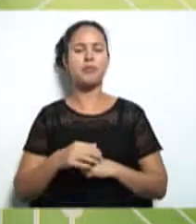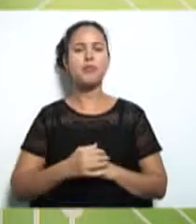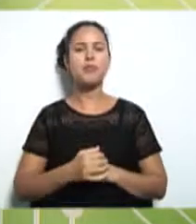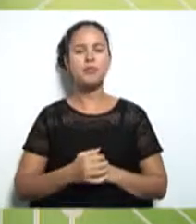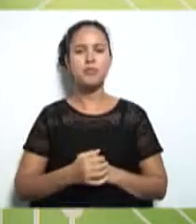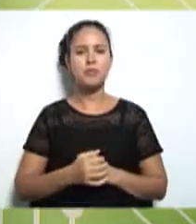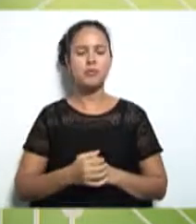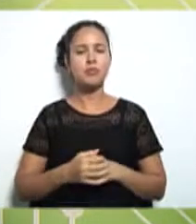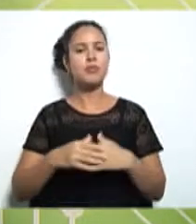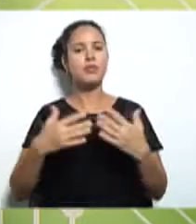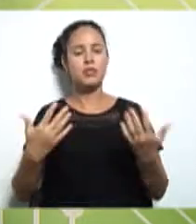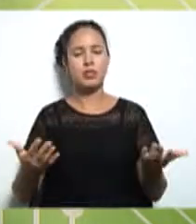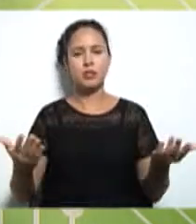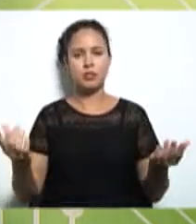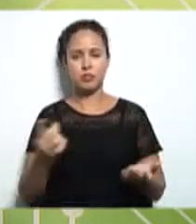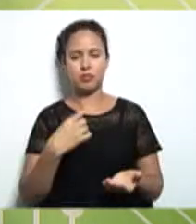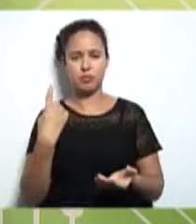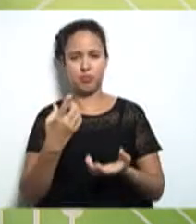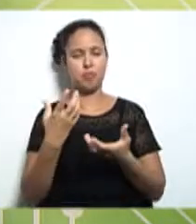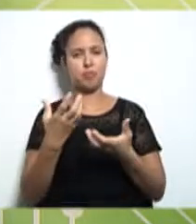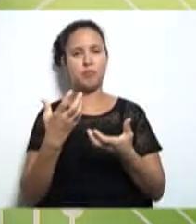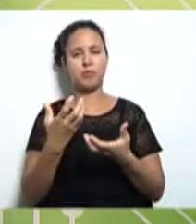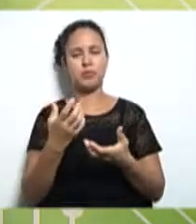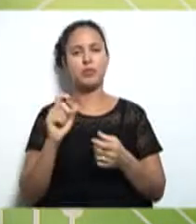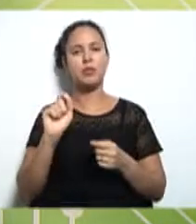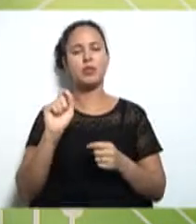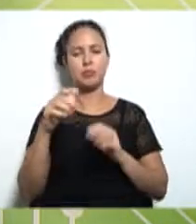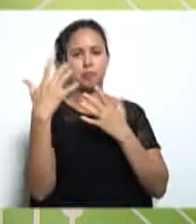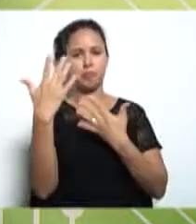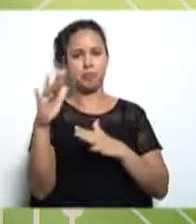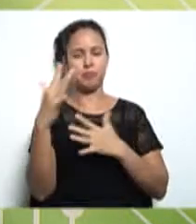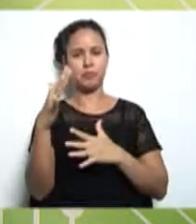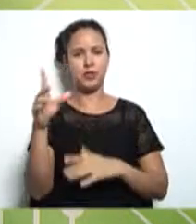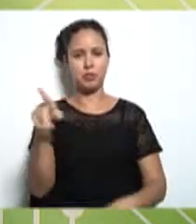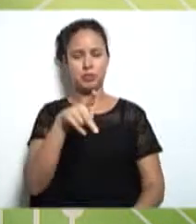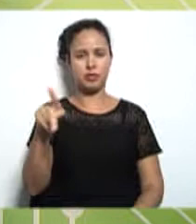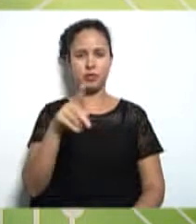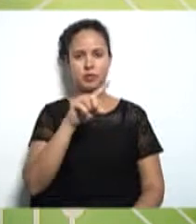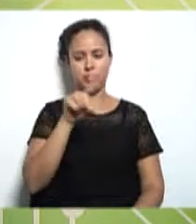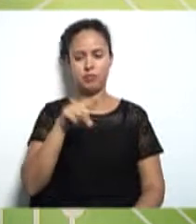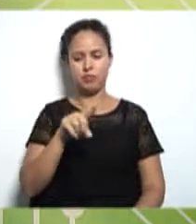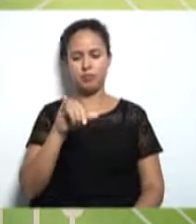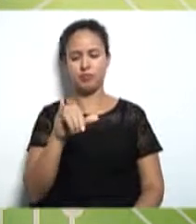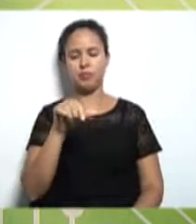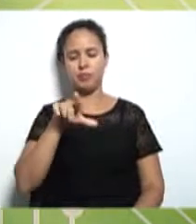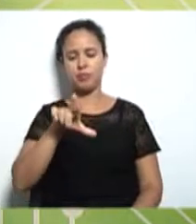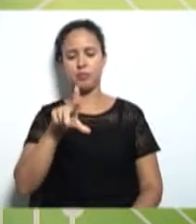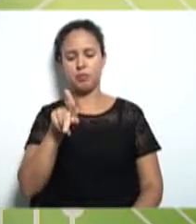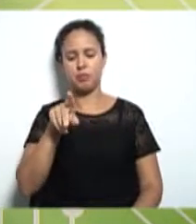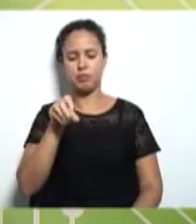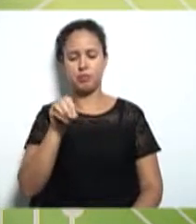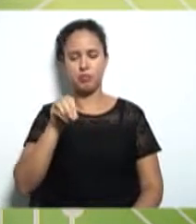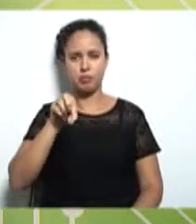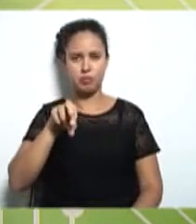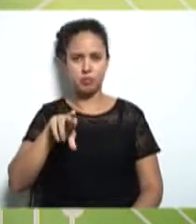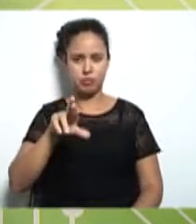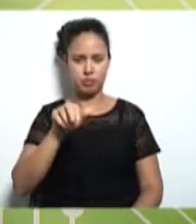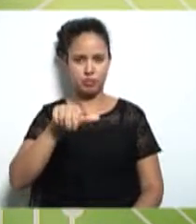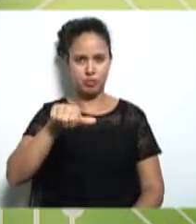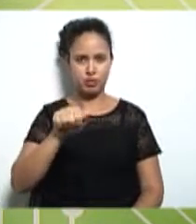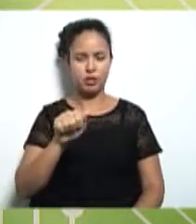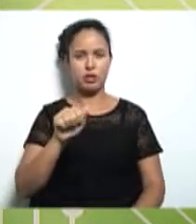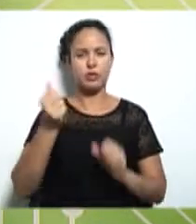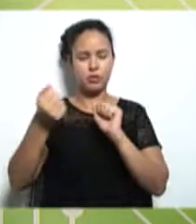Então, nós queremos, parabenizar a professora Zílpora, que tem feito um acompanhamento aí com os